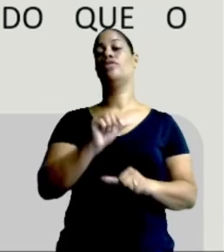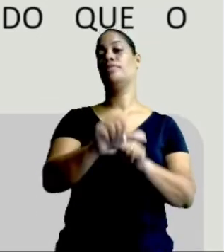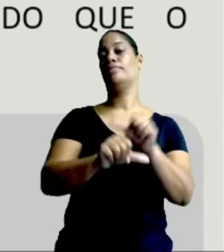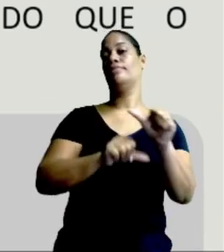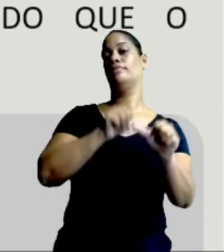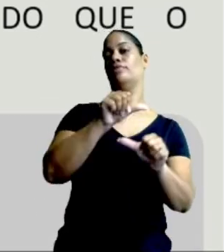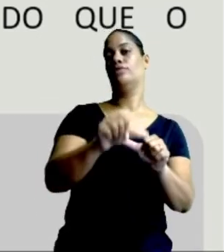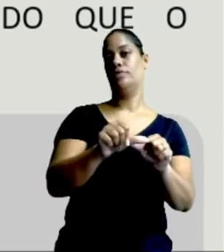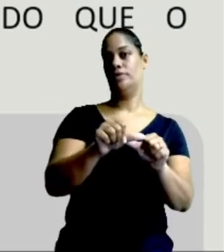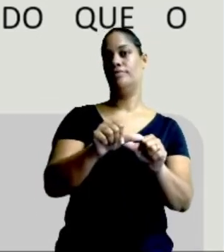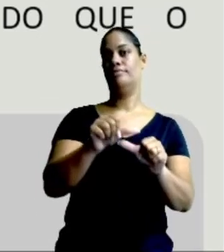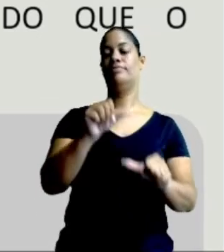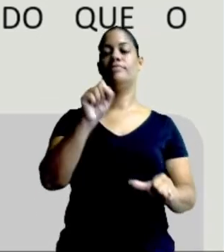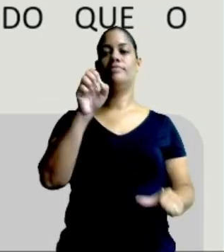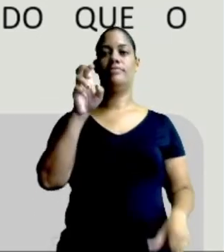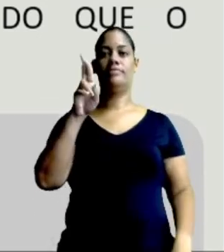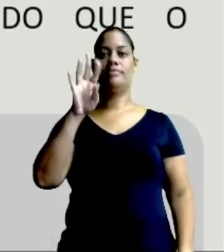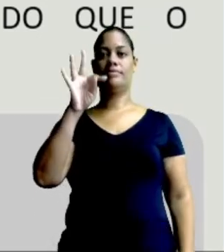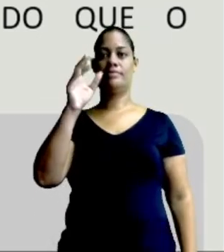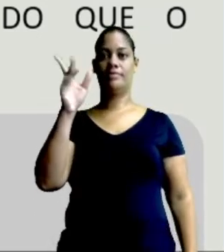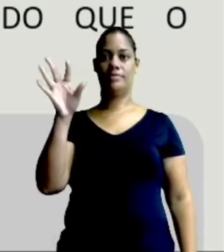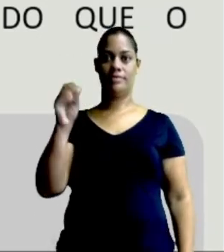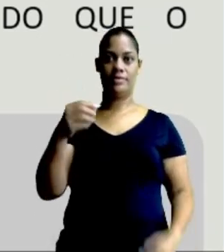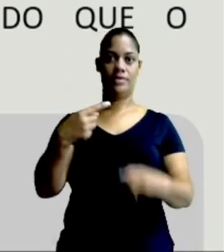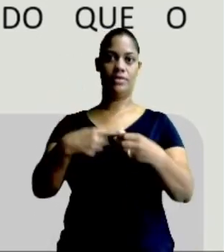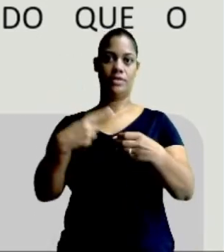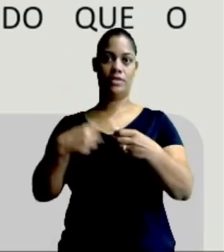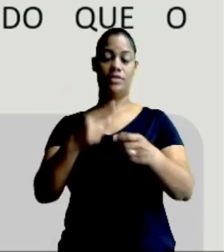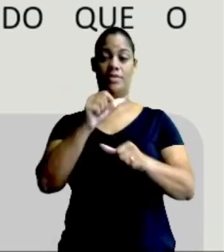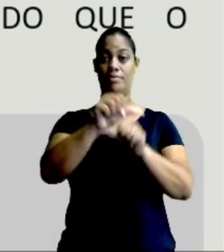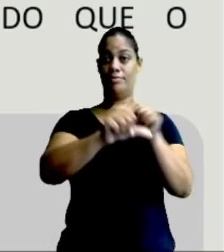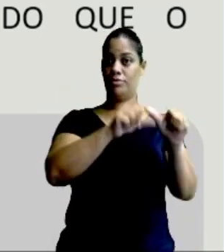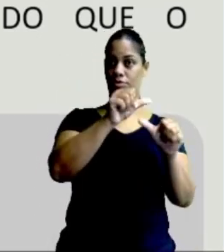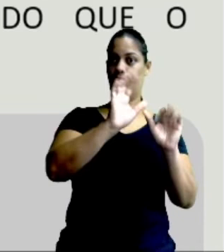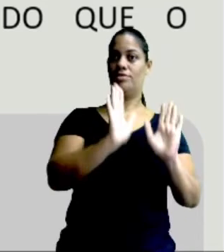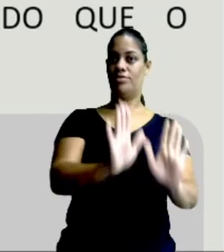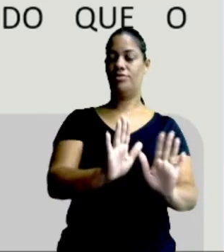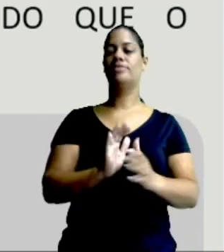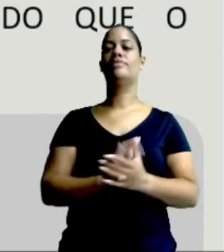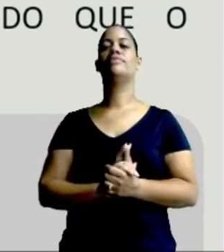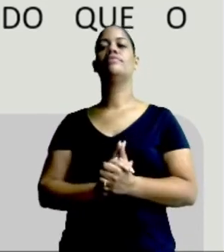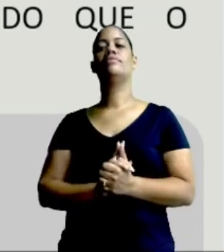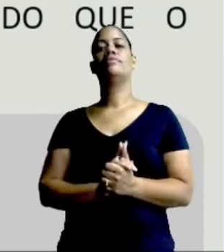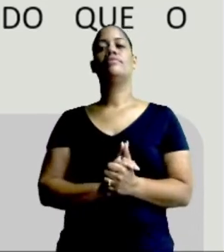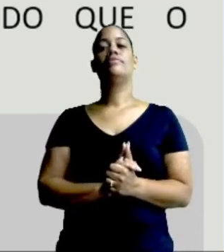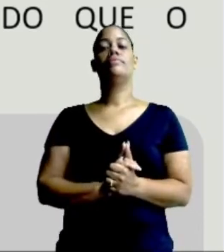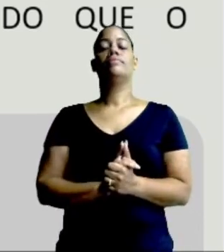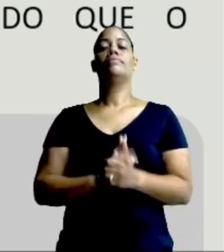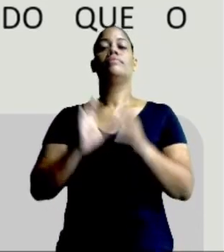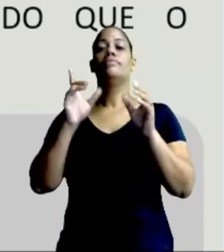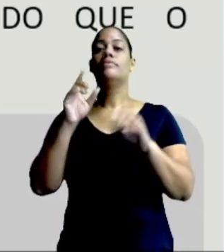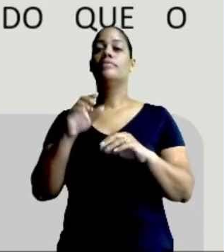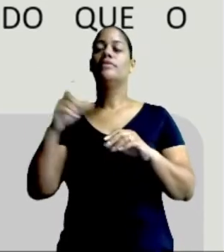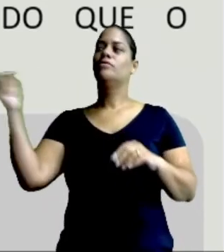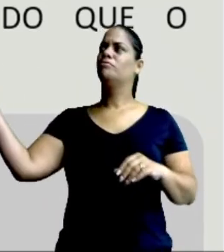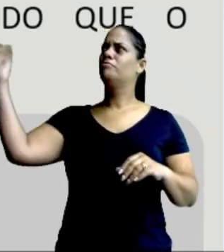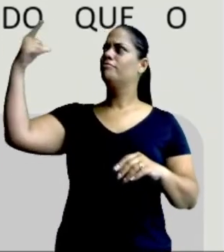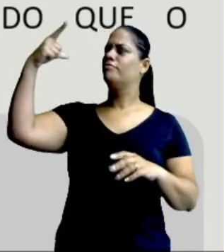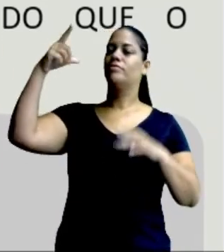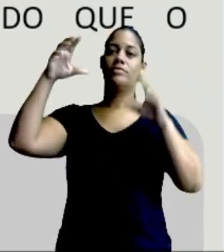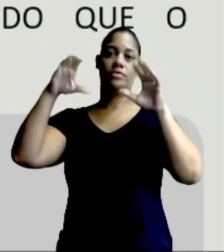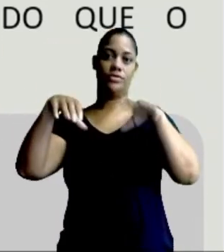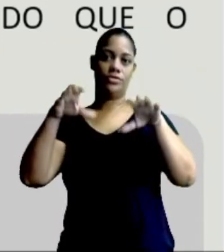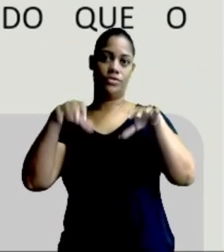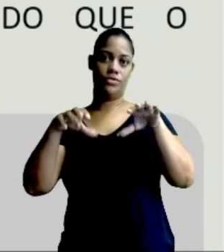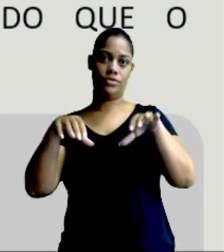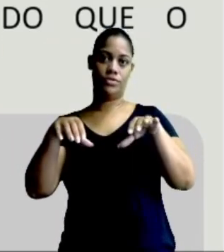outro, já que esse clima ele é litoral, por isso que o nome dele é litorâneo. Aí, com verões chuvosos, com exceção do